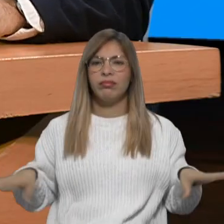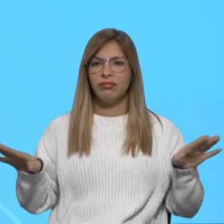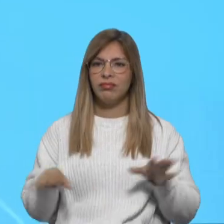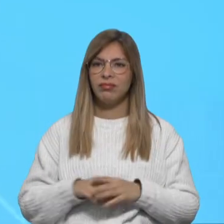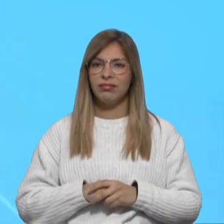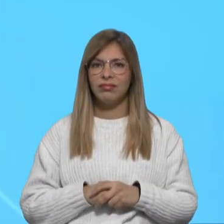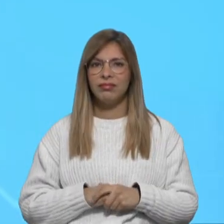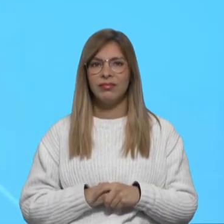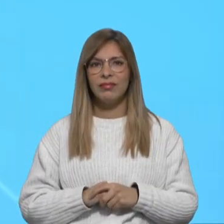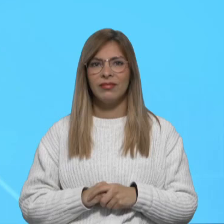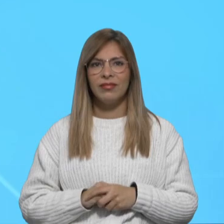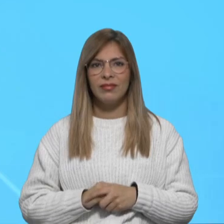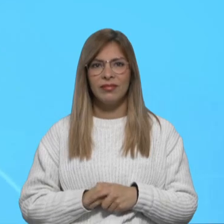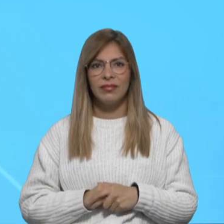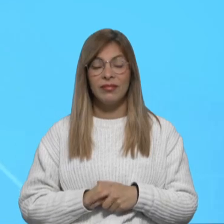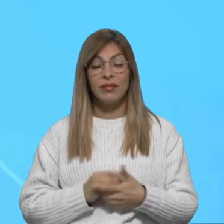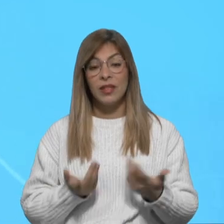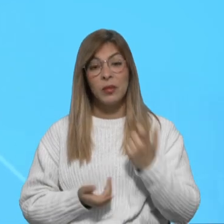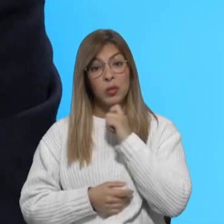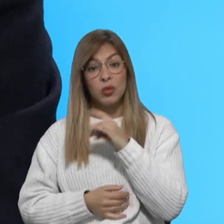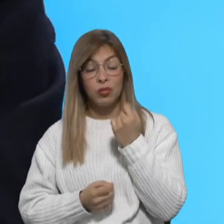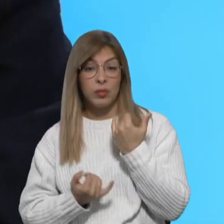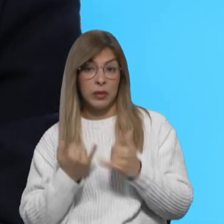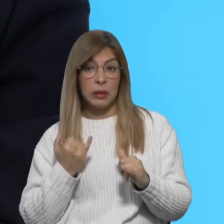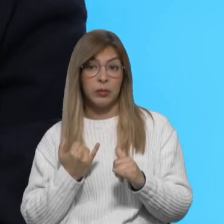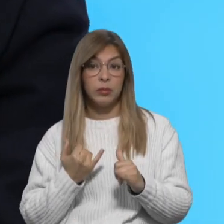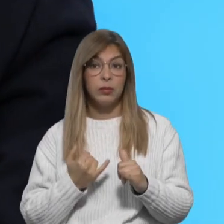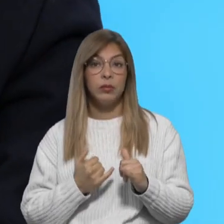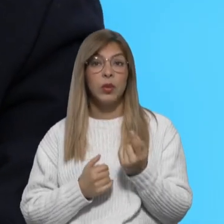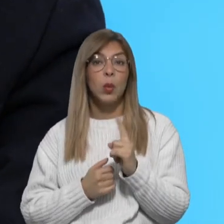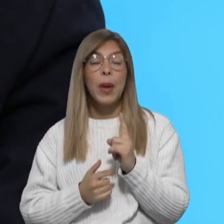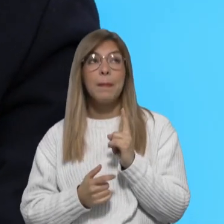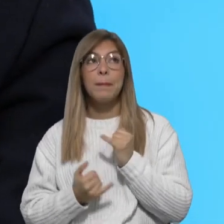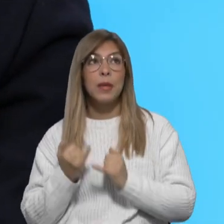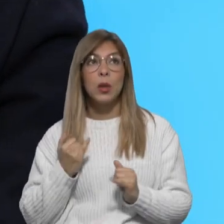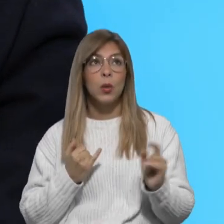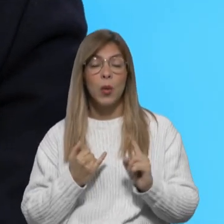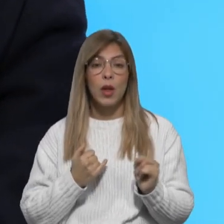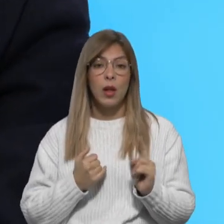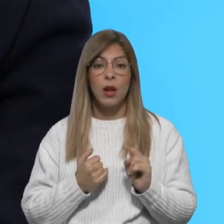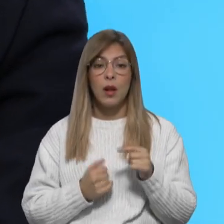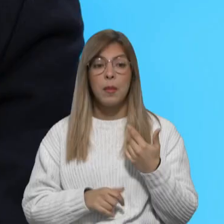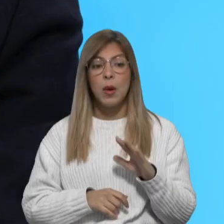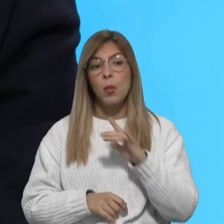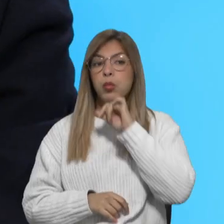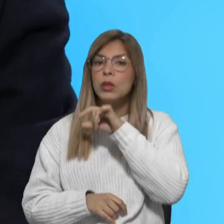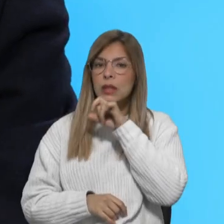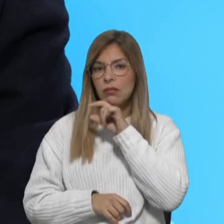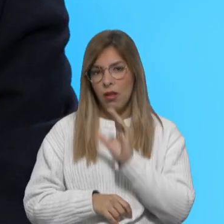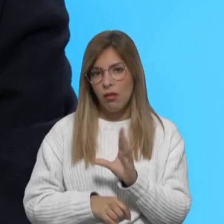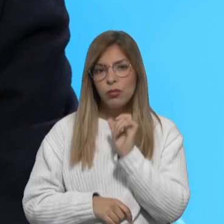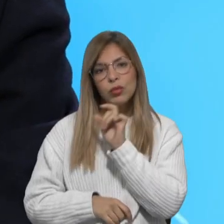que pode haver esse perigo. Portanto, eu não lhe chamaria perigo, chamar-lhe antes uma possibilidade. Pois.